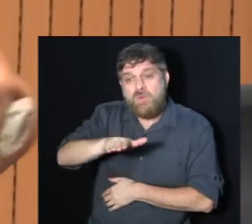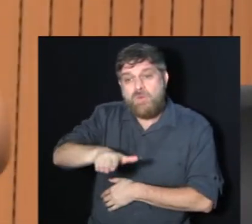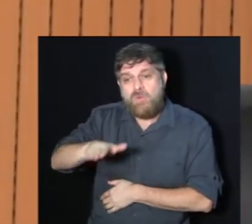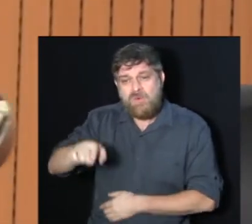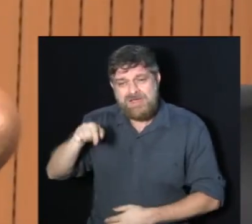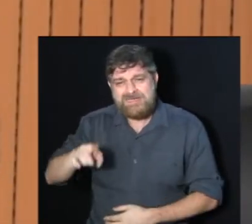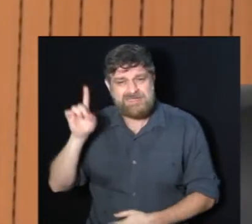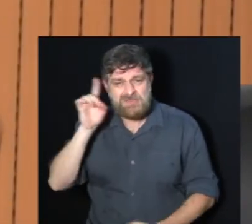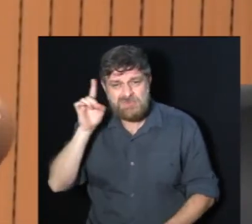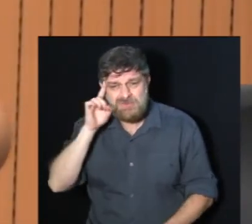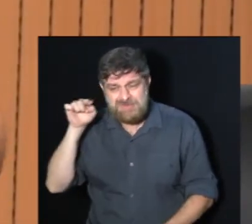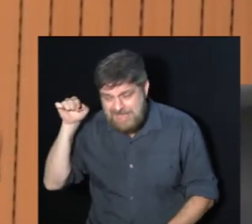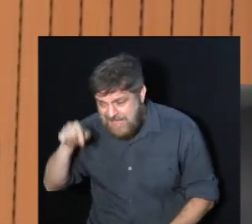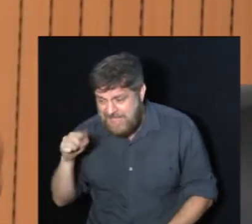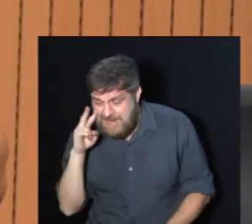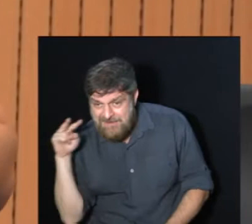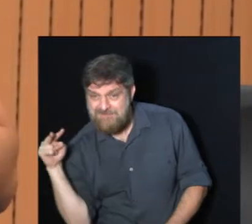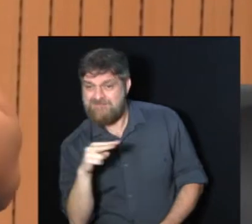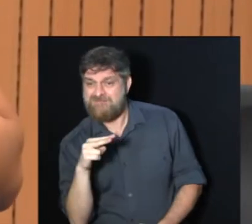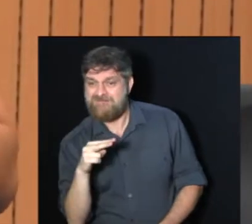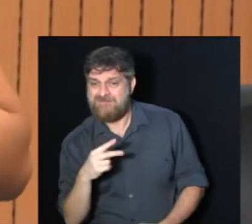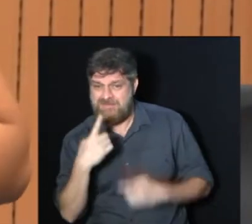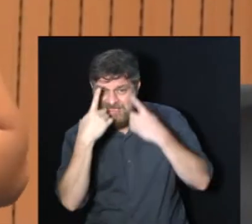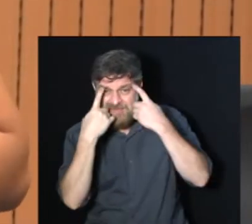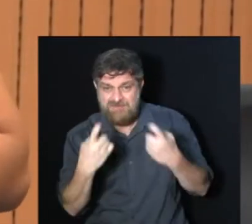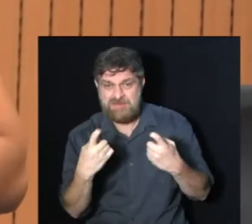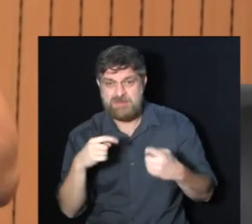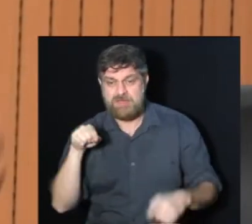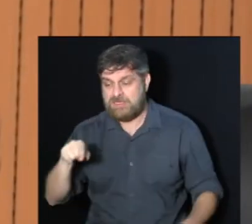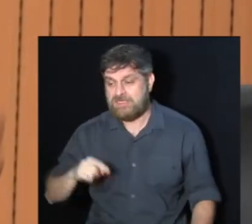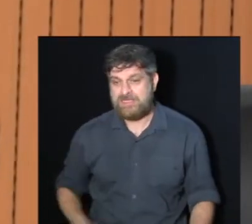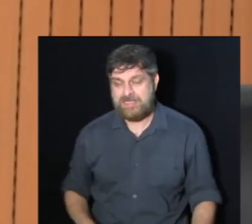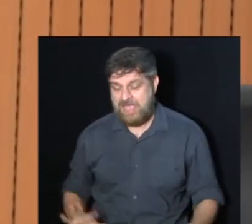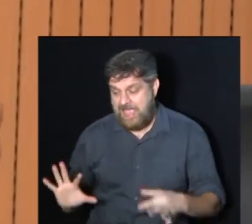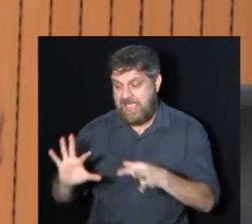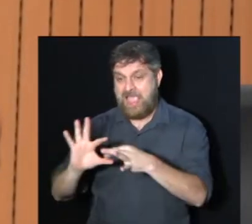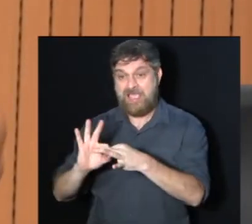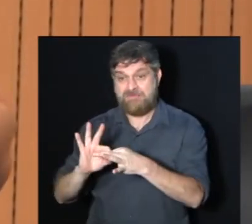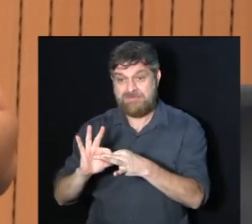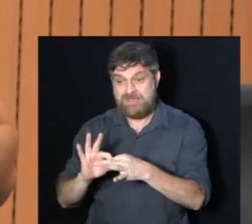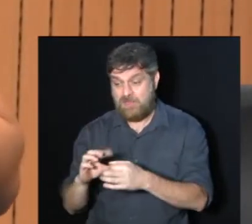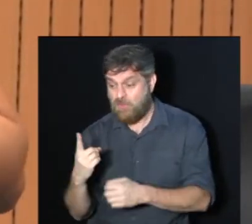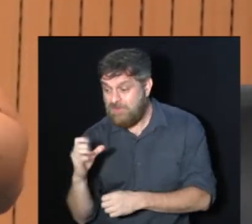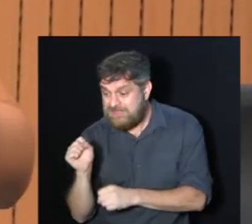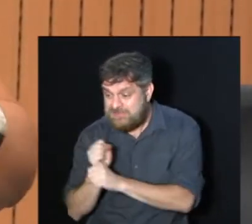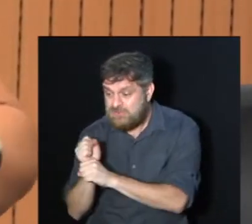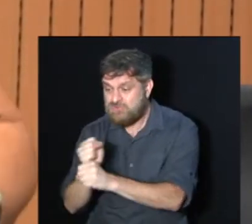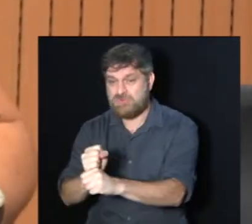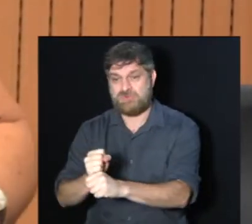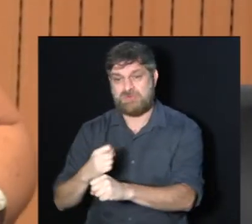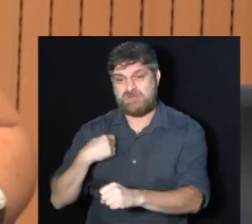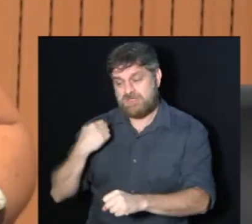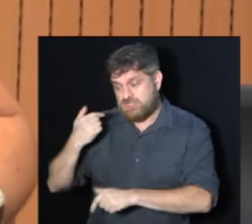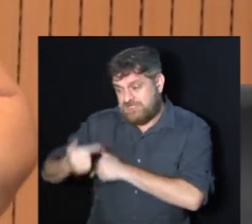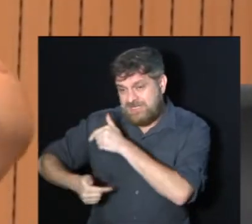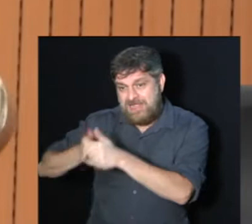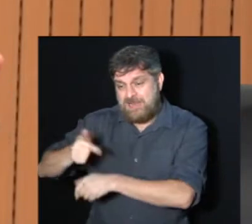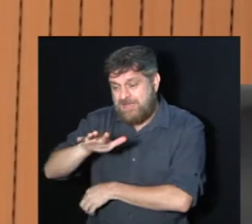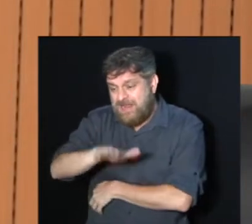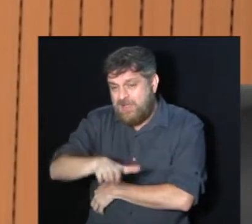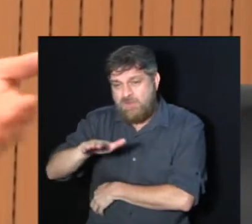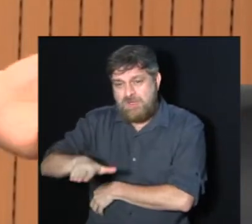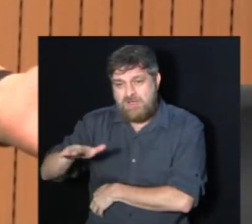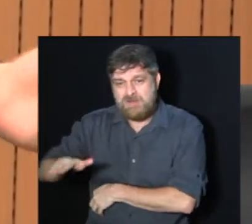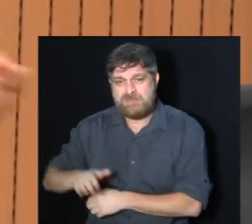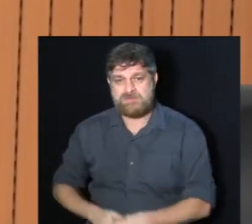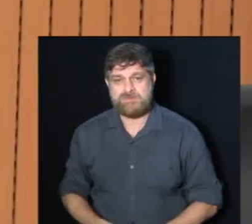todo dia vê essa violência, que chama Recriando Vínculos. Já faz 18 anos que a gente trabalha com isso. E a Maria